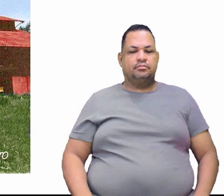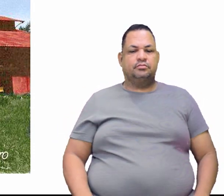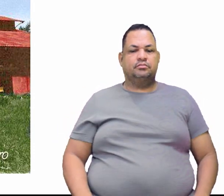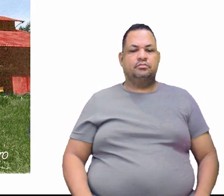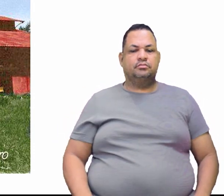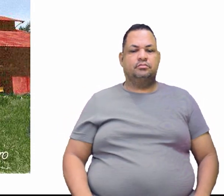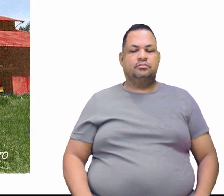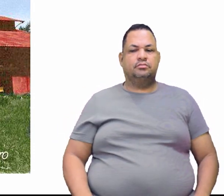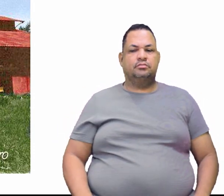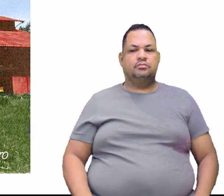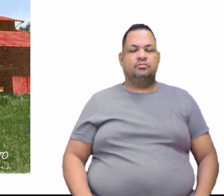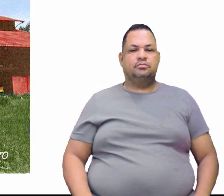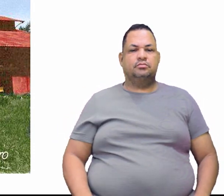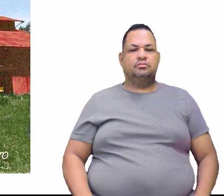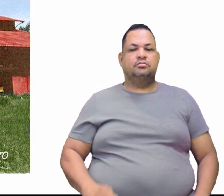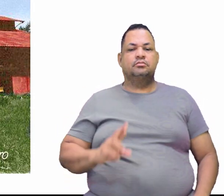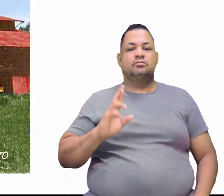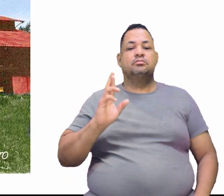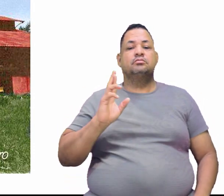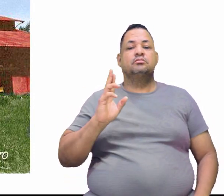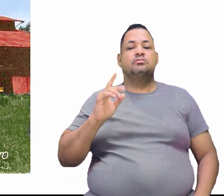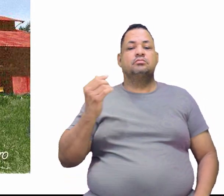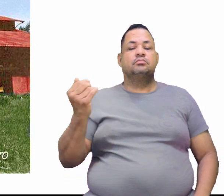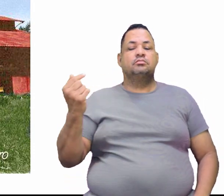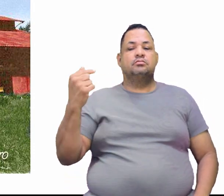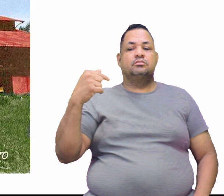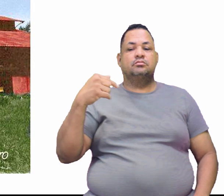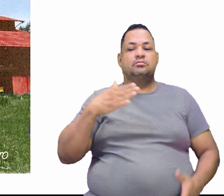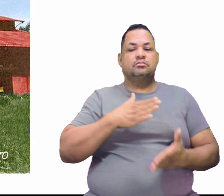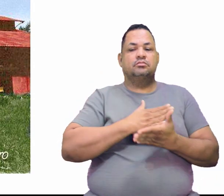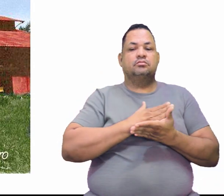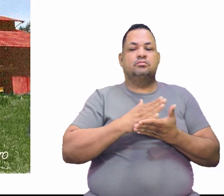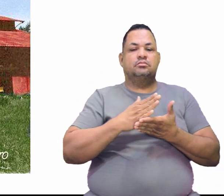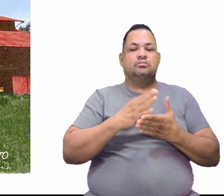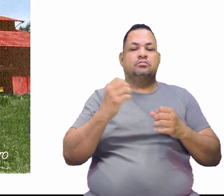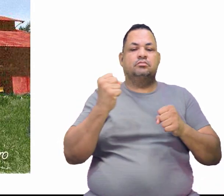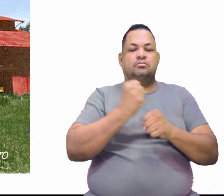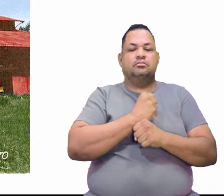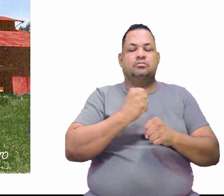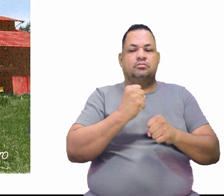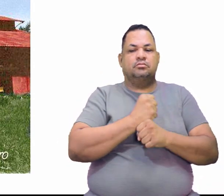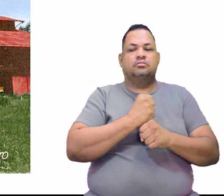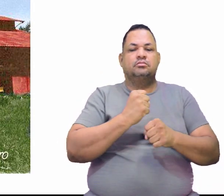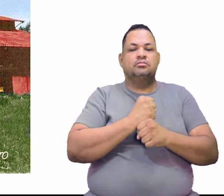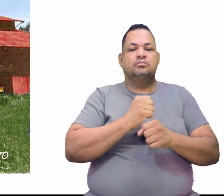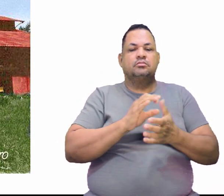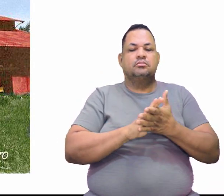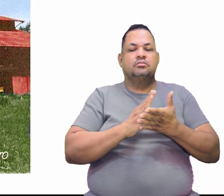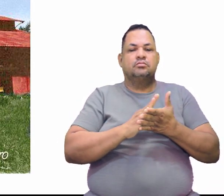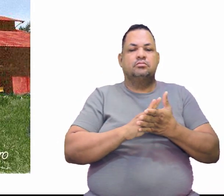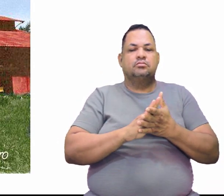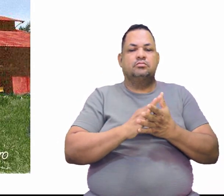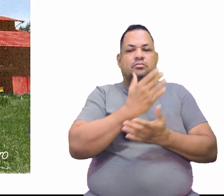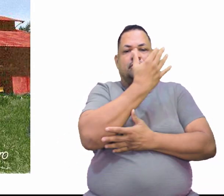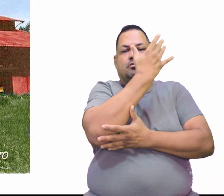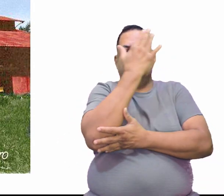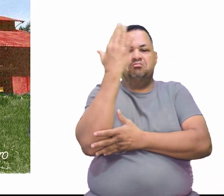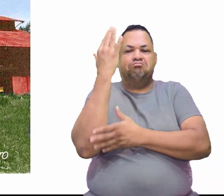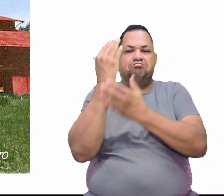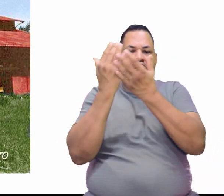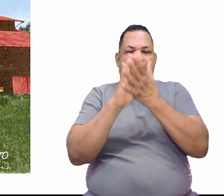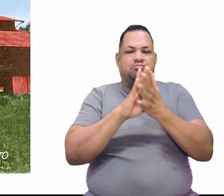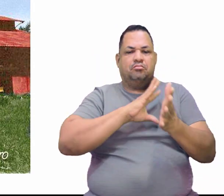cá para nós. Quem é que vai vir começar a construir uma ferrovia em plena selva